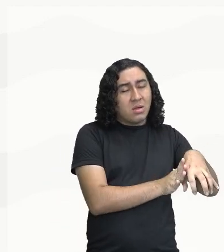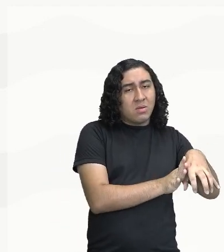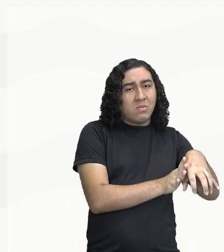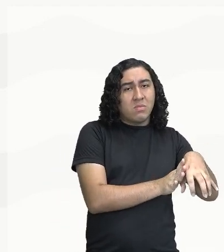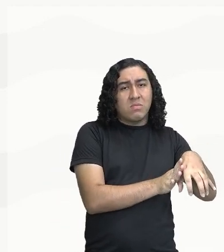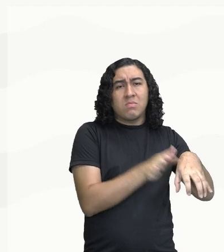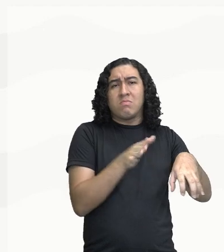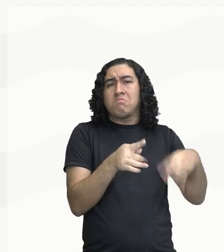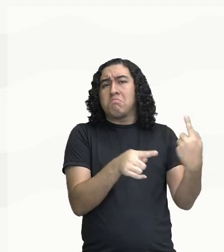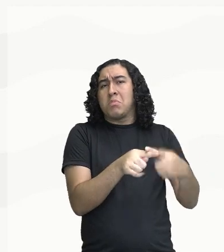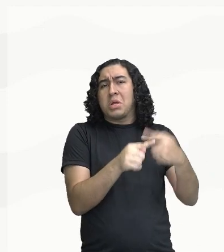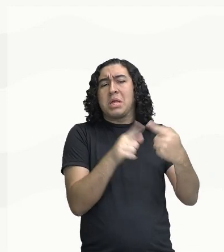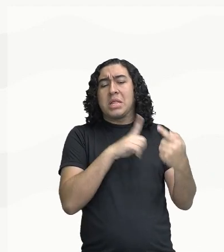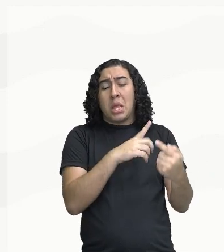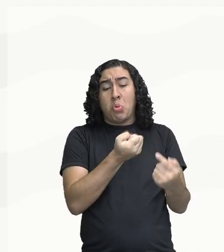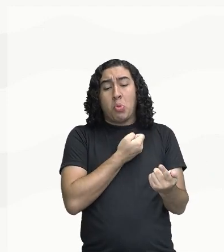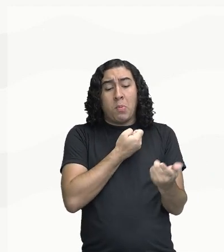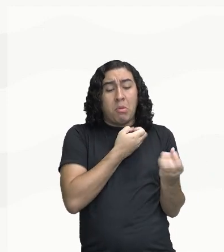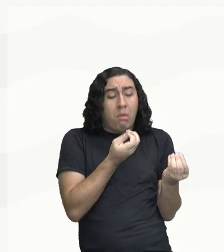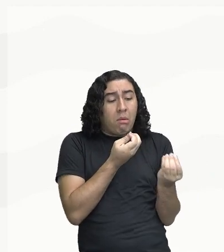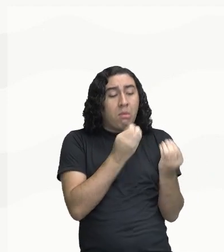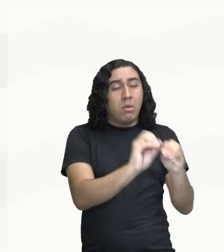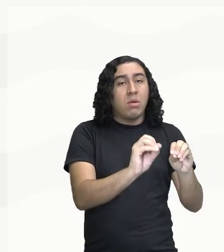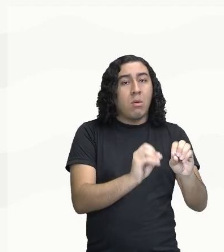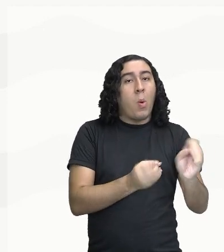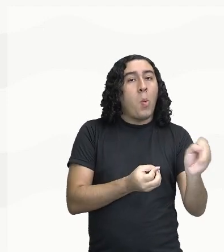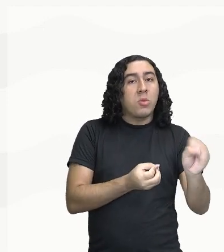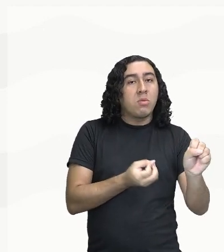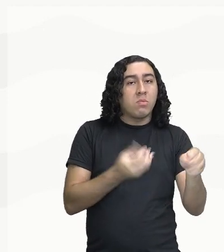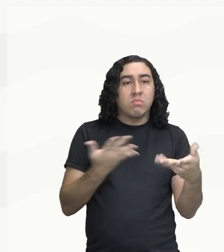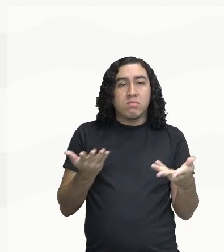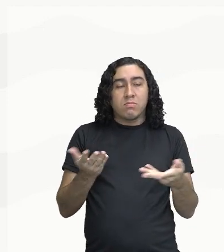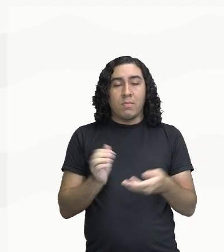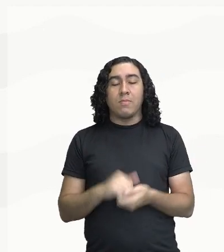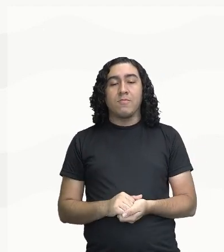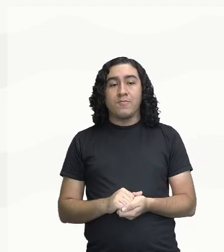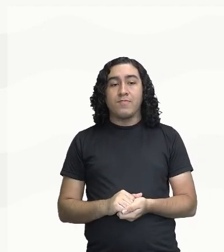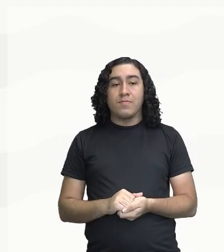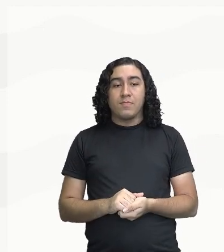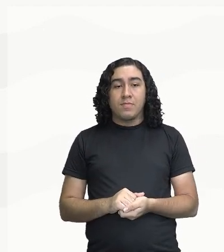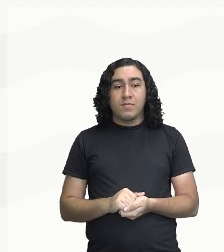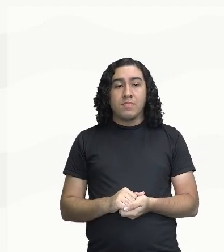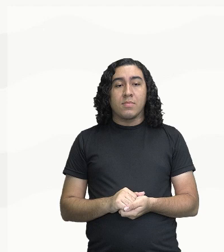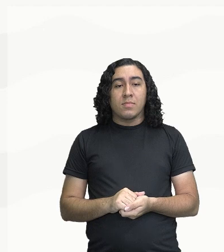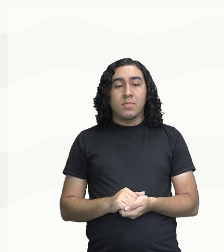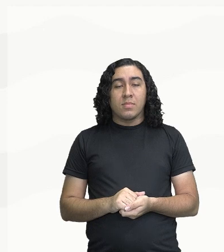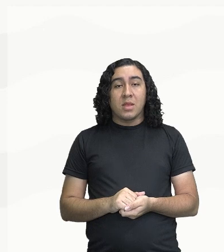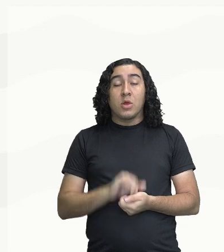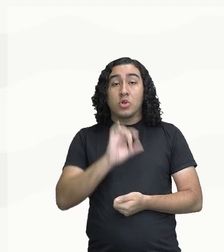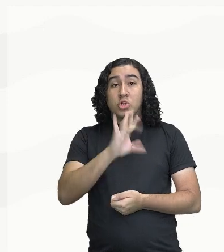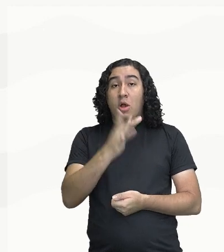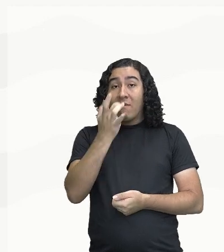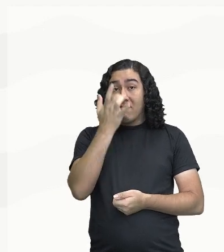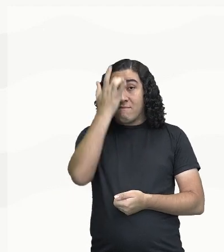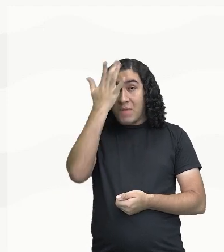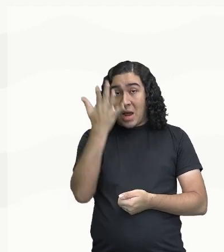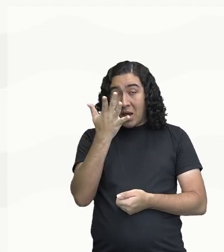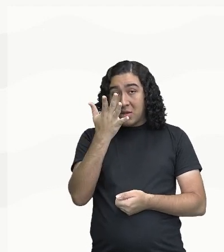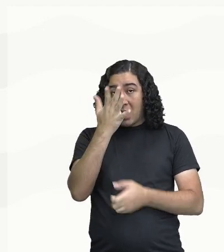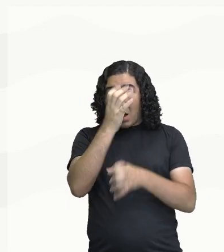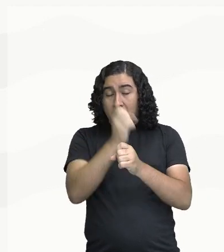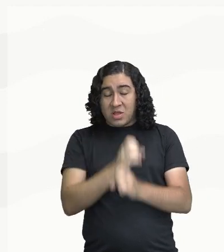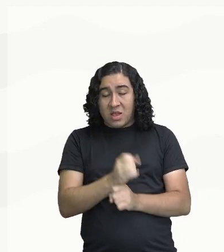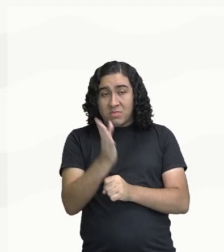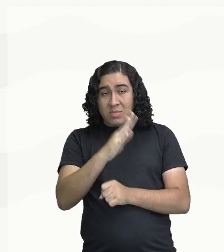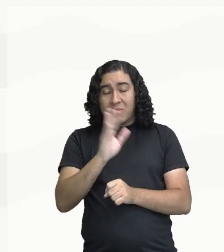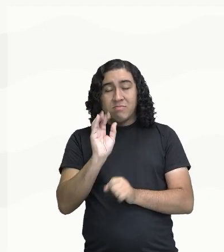nesse exemplo, por que então a gente vai colocar o 8? Para facilitar a nossa contagem, vocês vão já entender